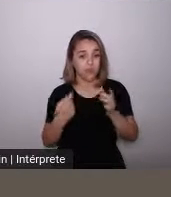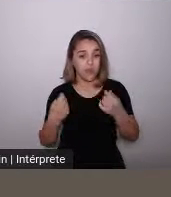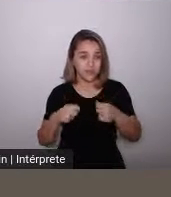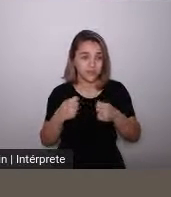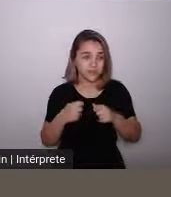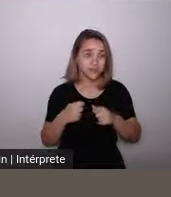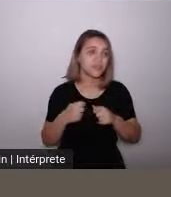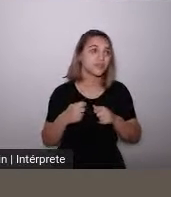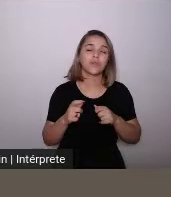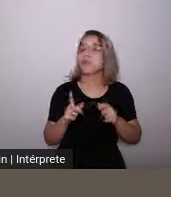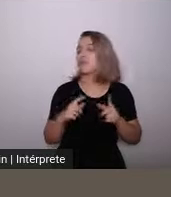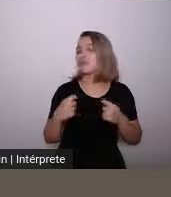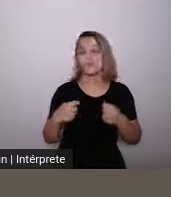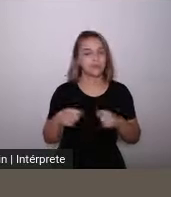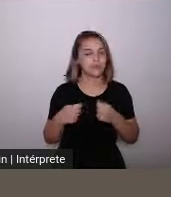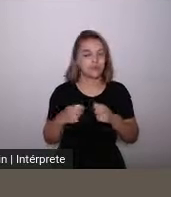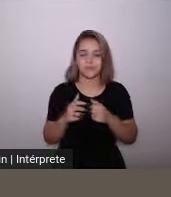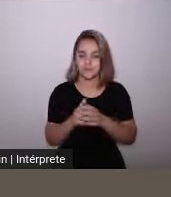Nesse sentido,